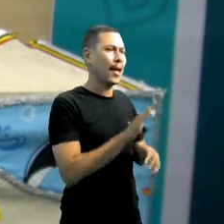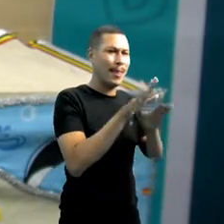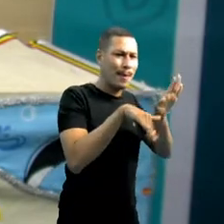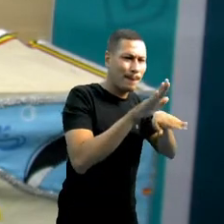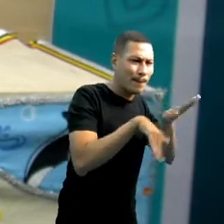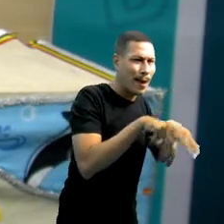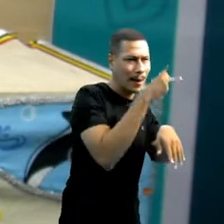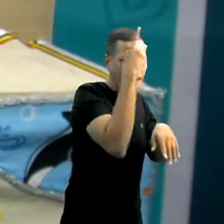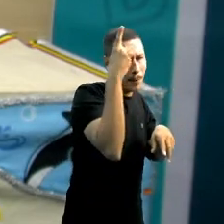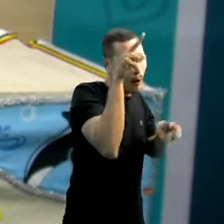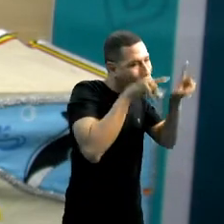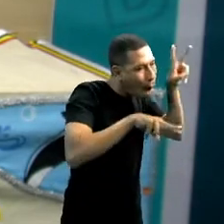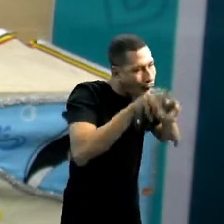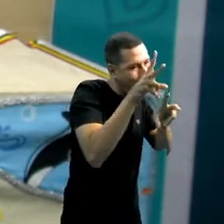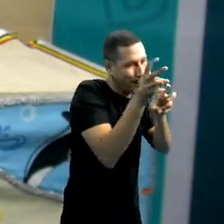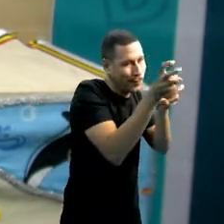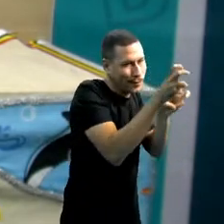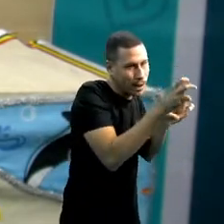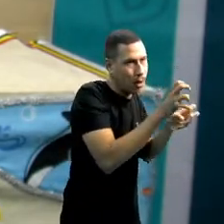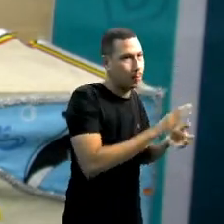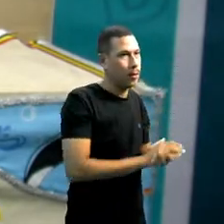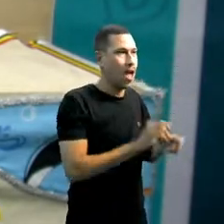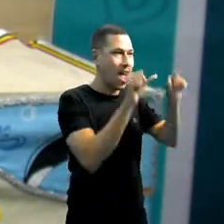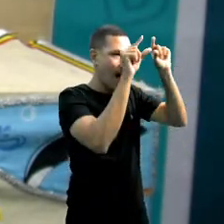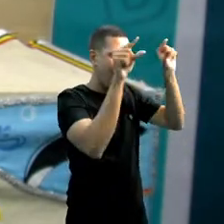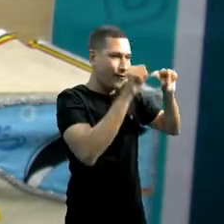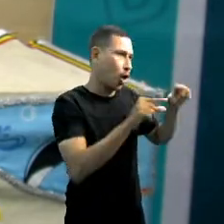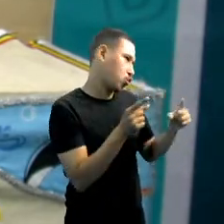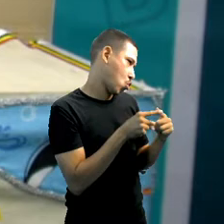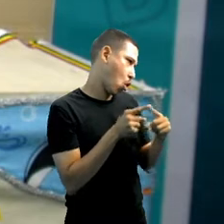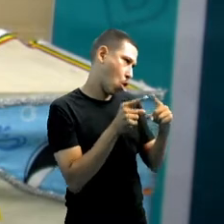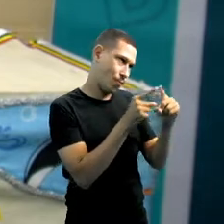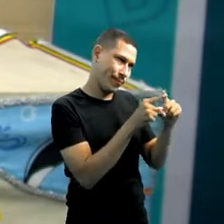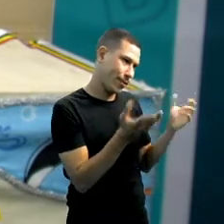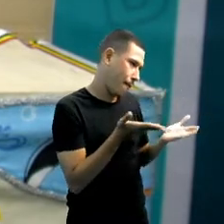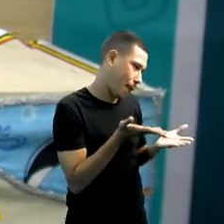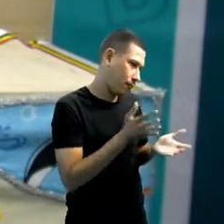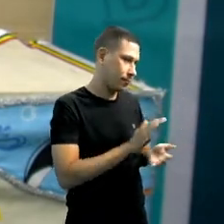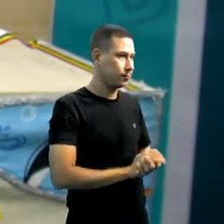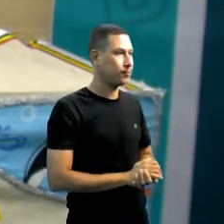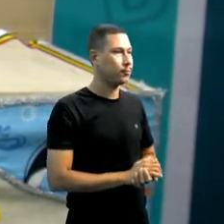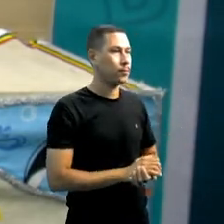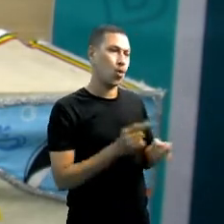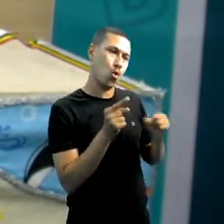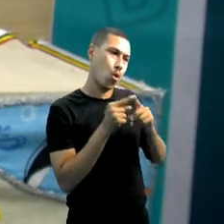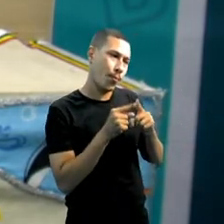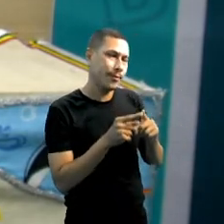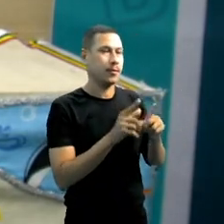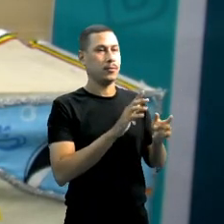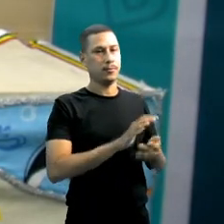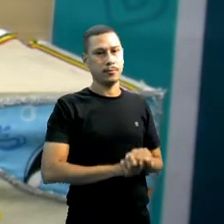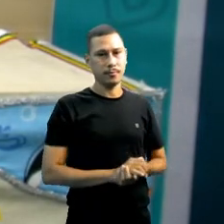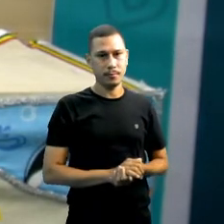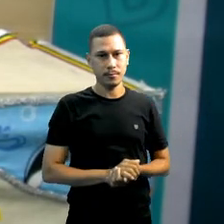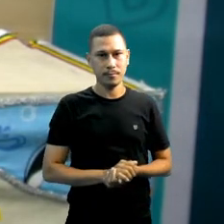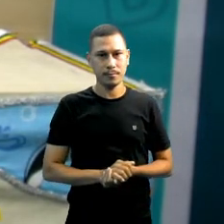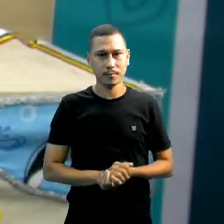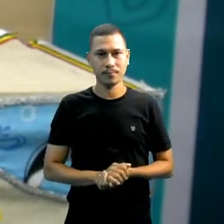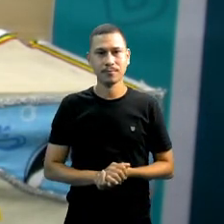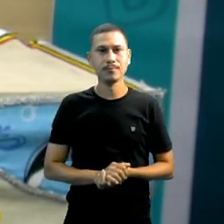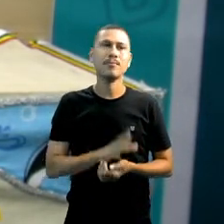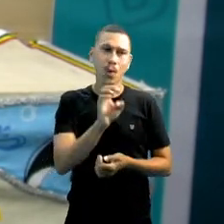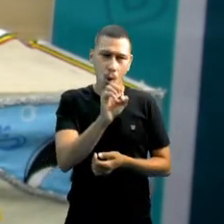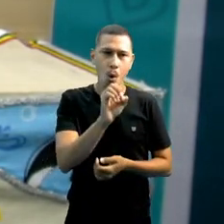dos olhos de quem vê. Não, essa frase aí não combina pra agora. Essa aí não. Não combina.